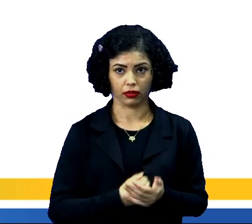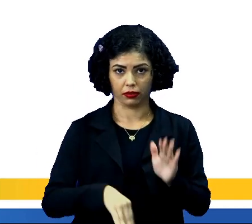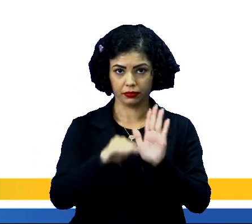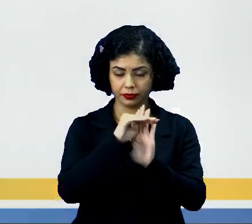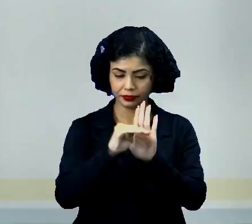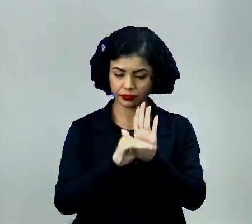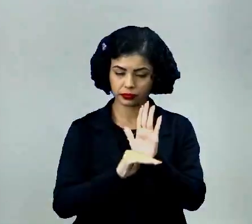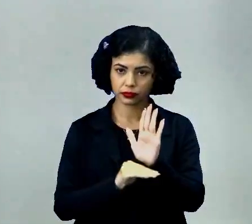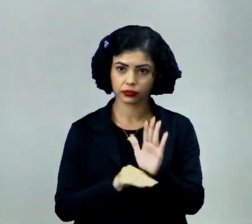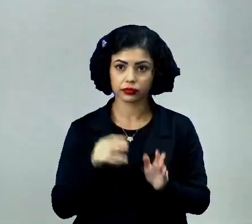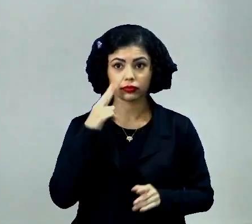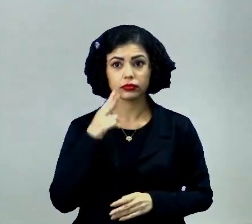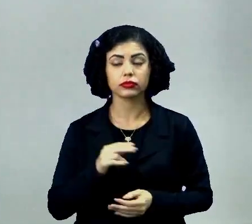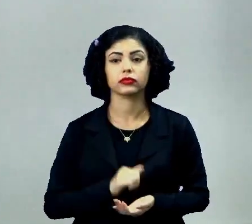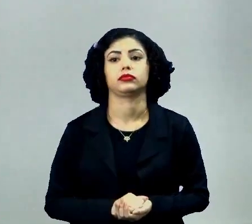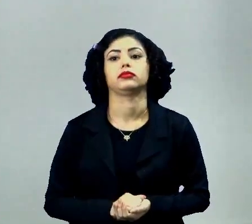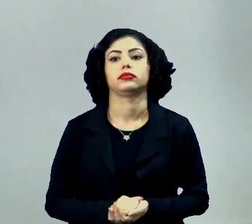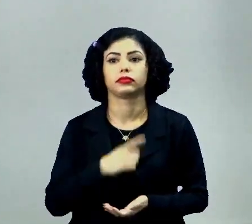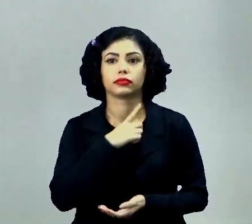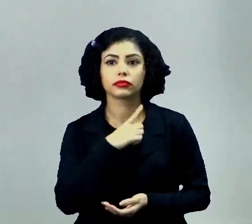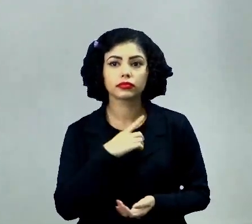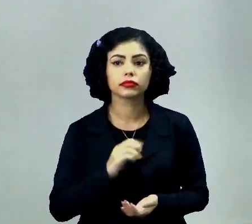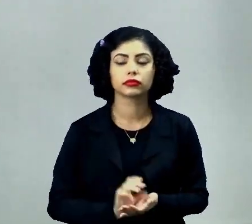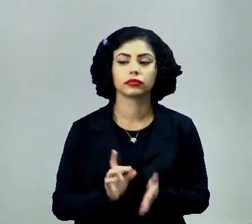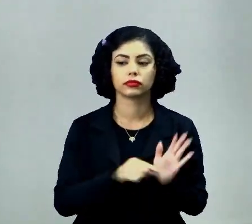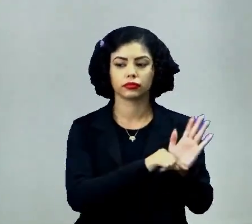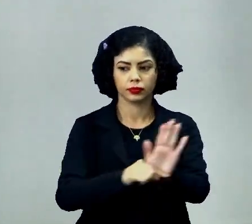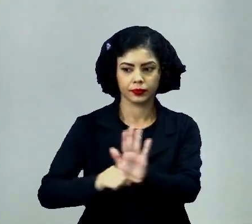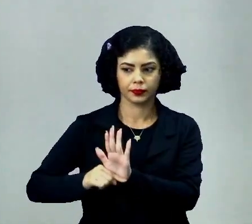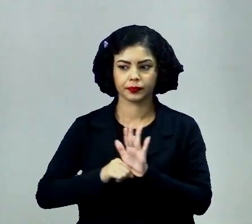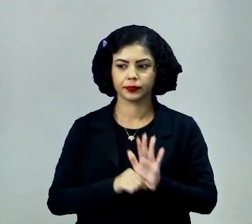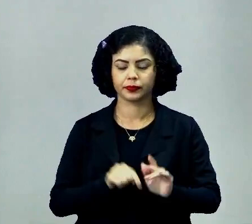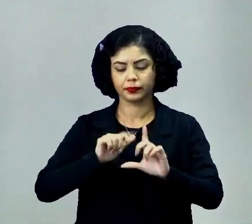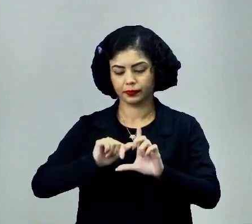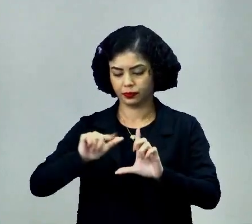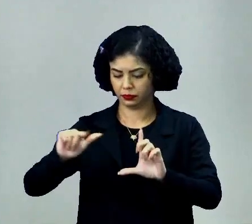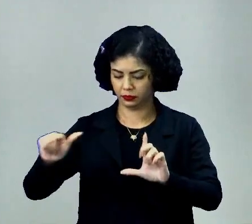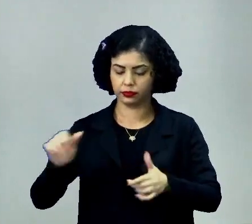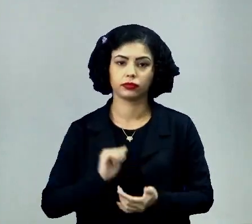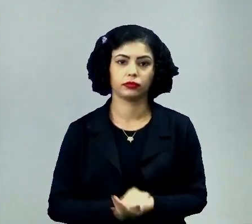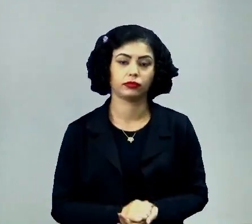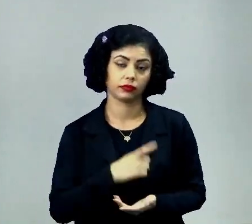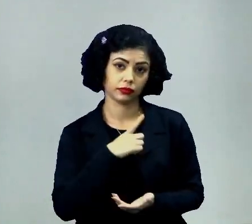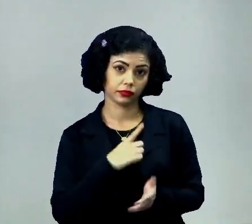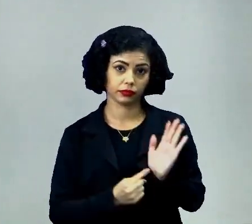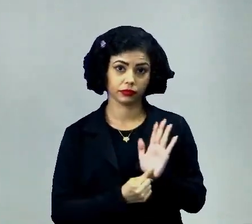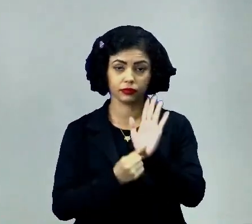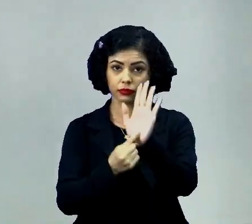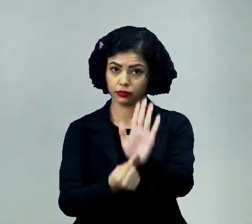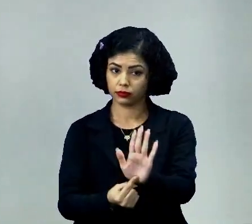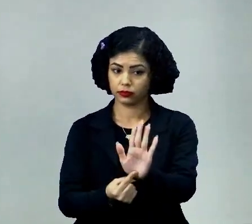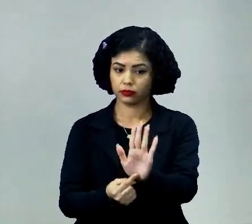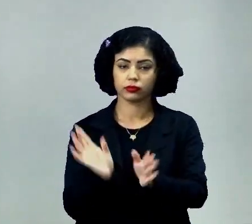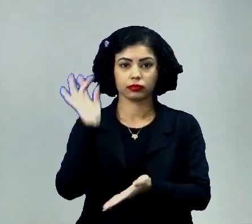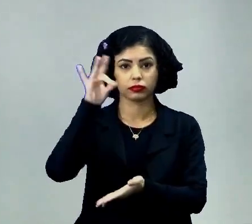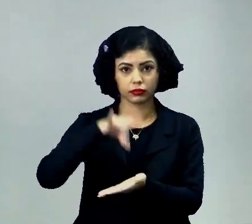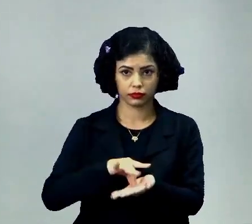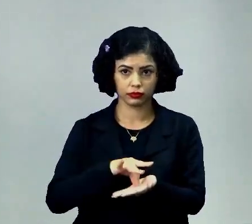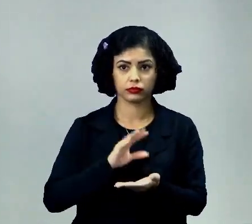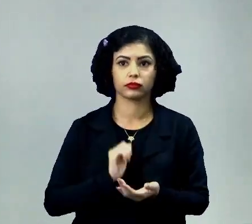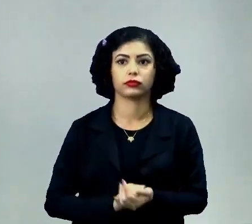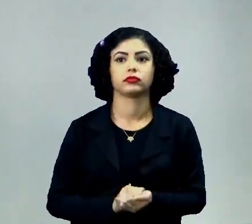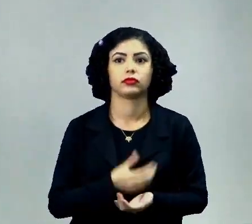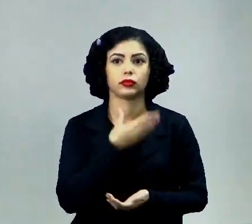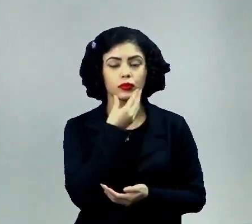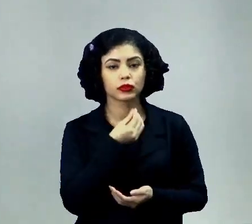mapas. Então, o que a gente viu? Que os mapas, eles são representações gráficas, Eles são uma representação do real,